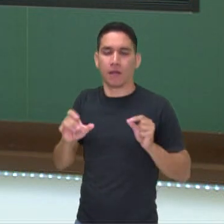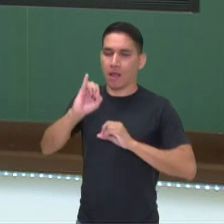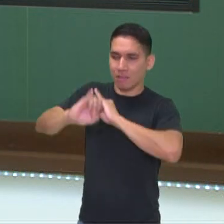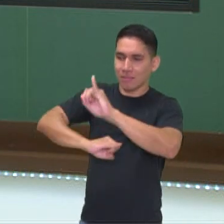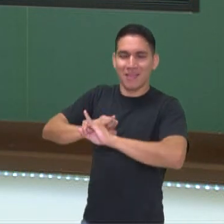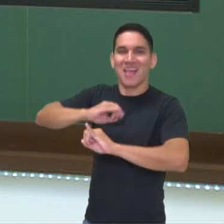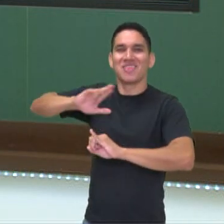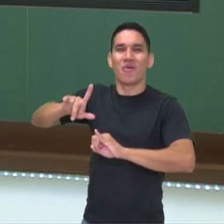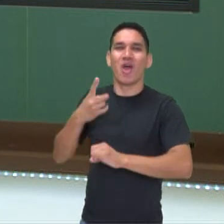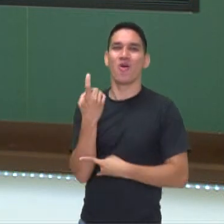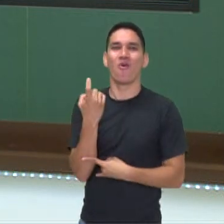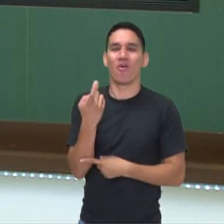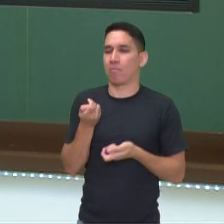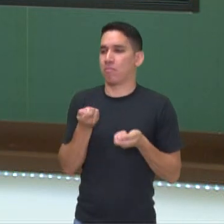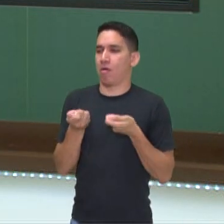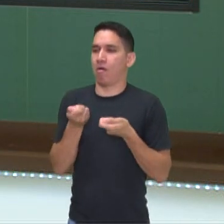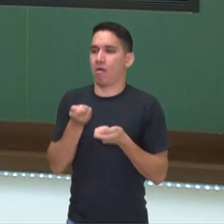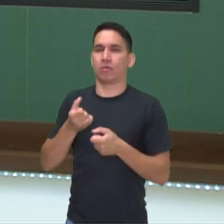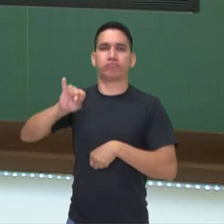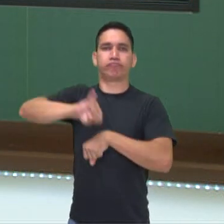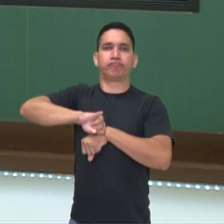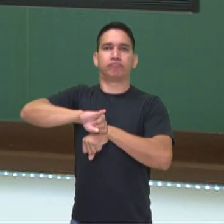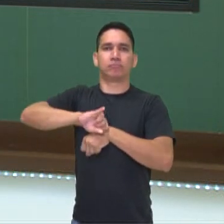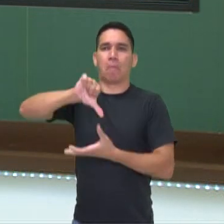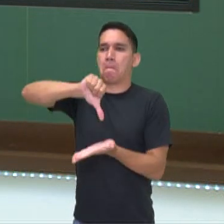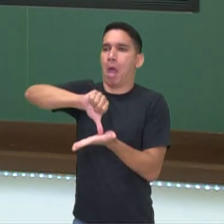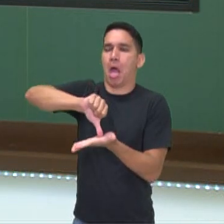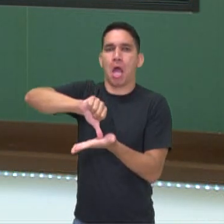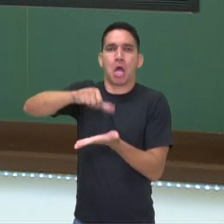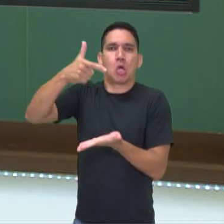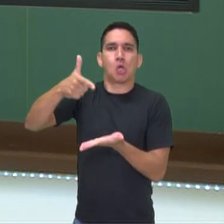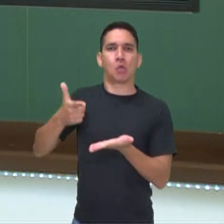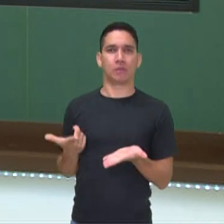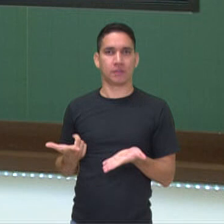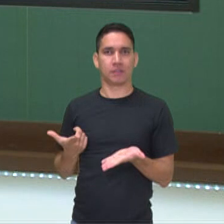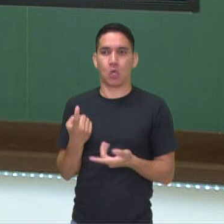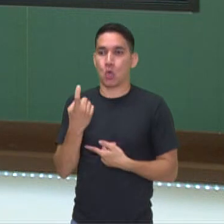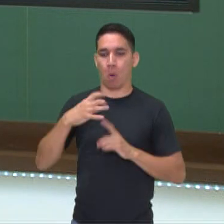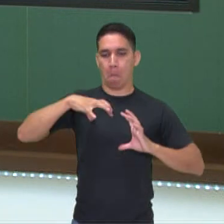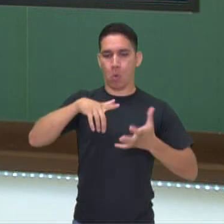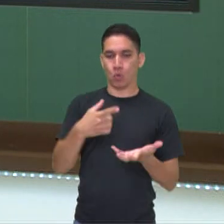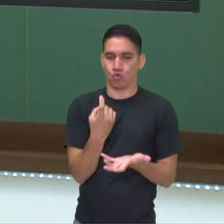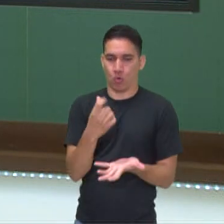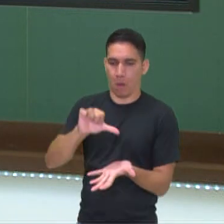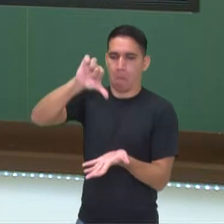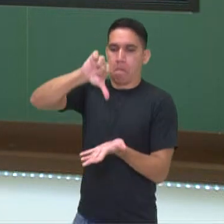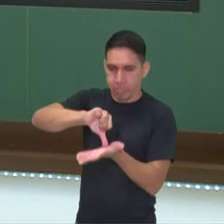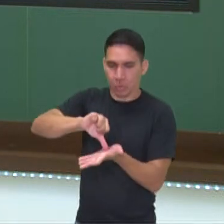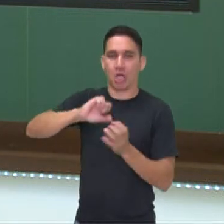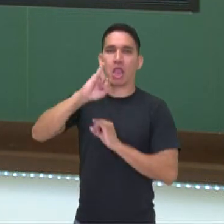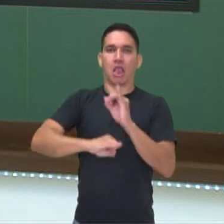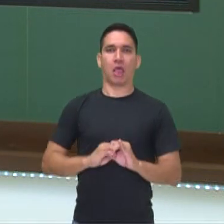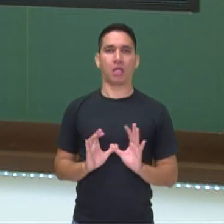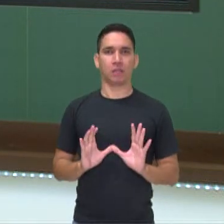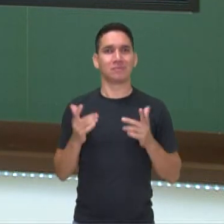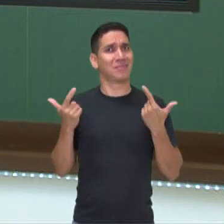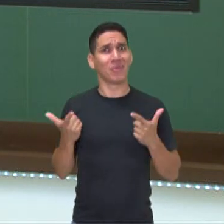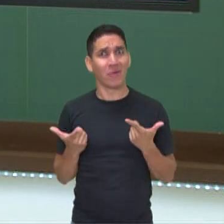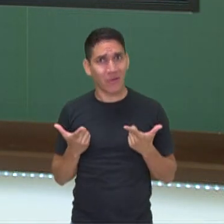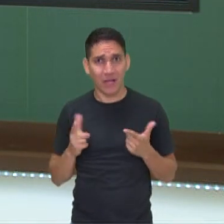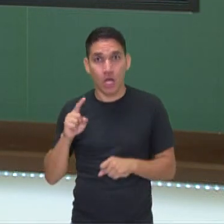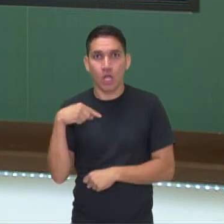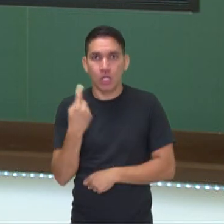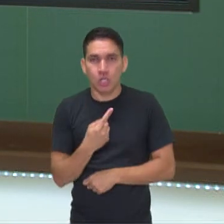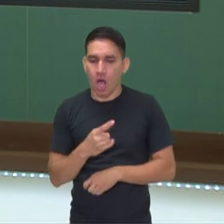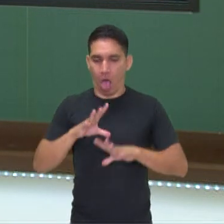um controle central, não existe uma sede mundial da internet, um local onde nós possamos